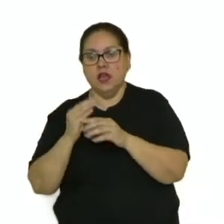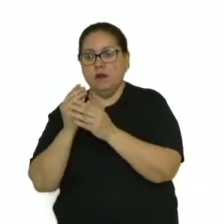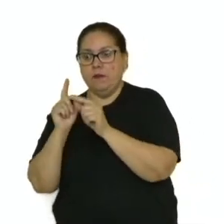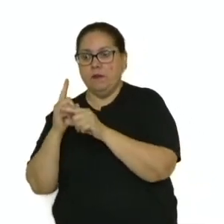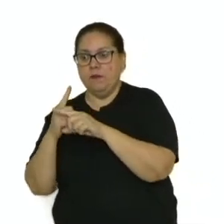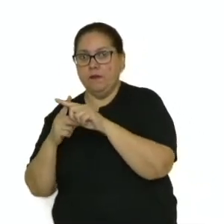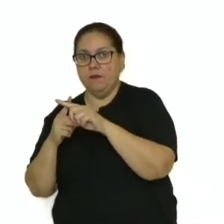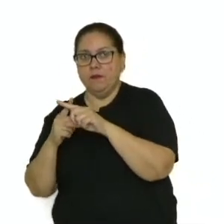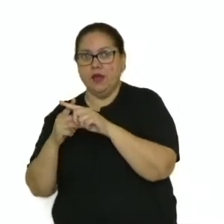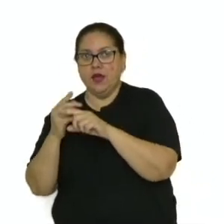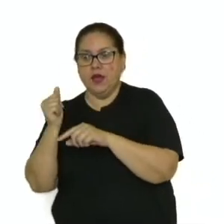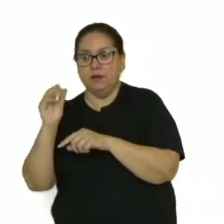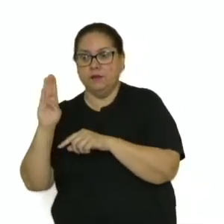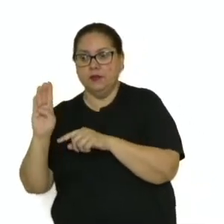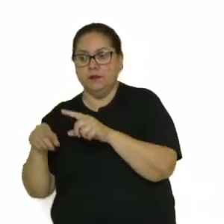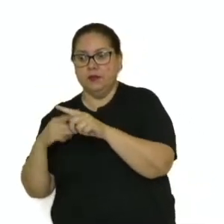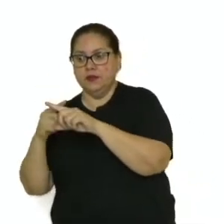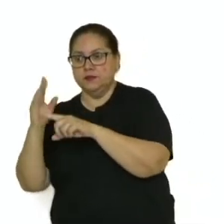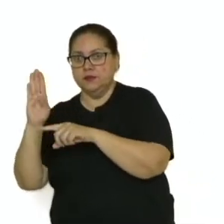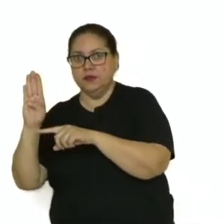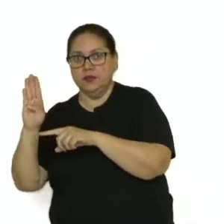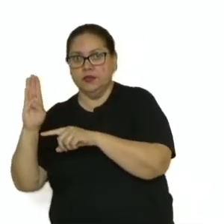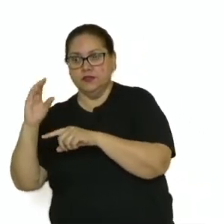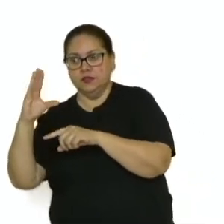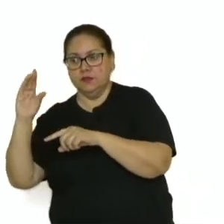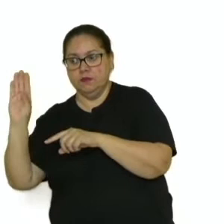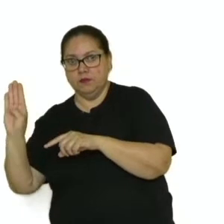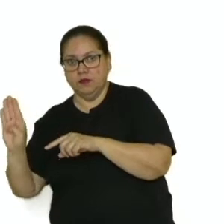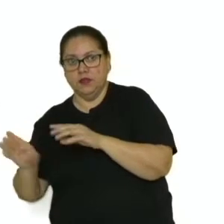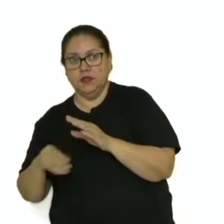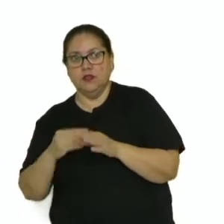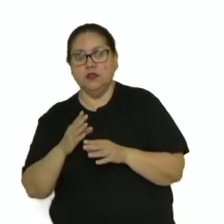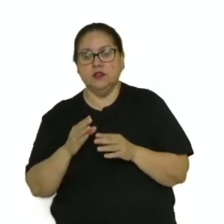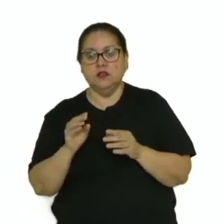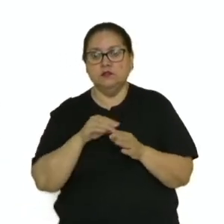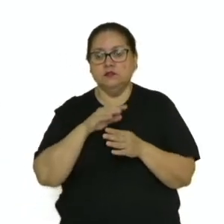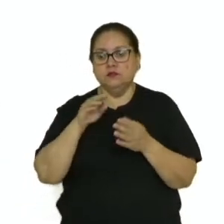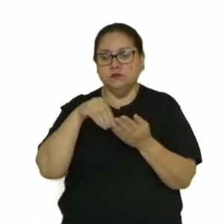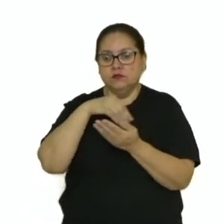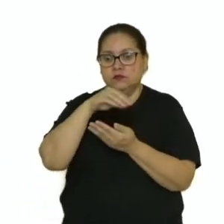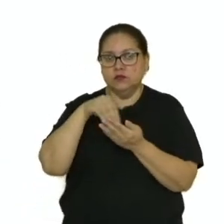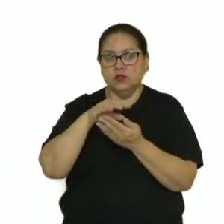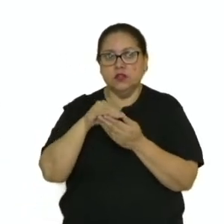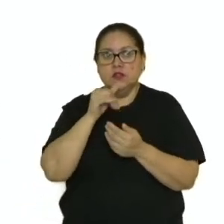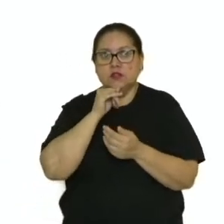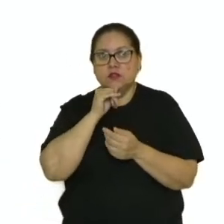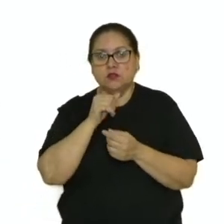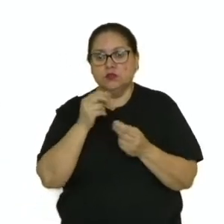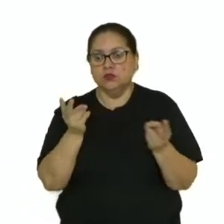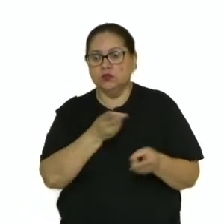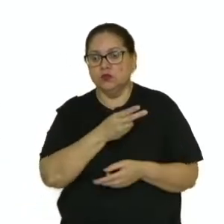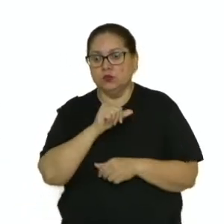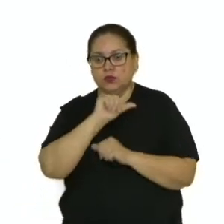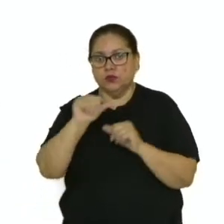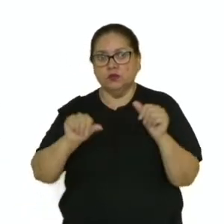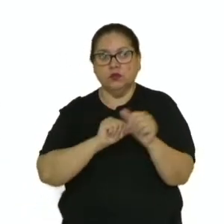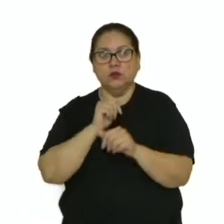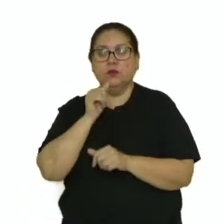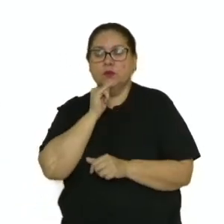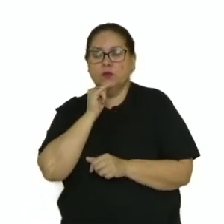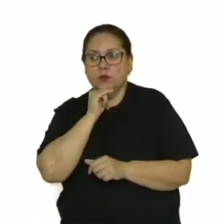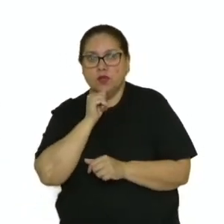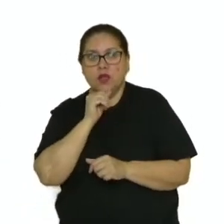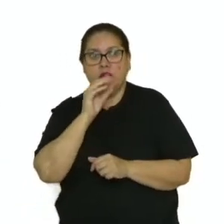mais CD. E a gente vê essa reação aqui na reação de neutralização, é um exemplo de dupla troca. Então, a gente tem, por exemplo, aqui